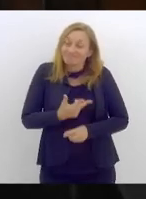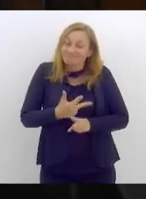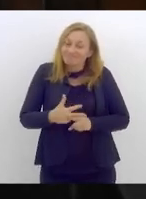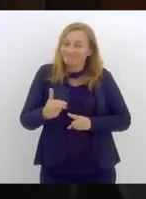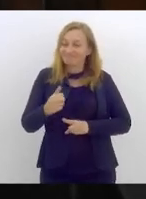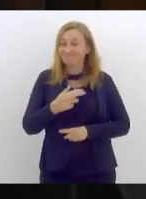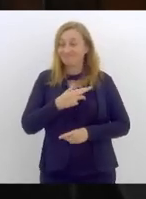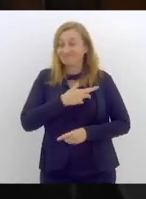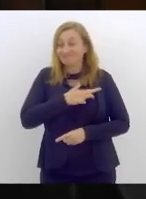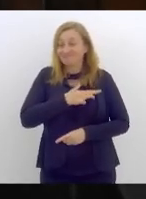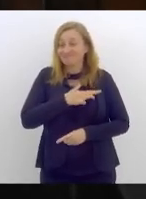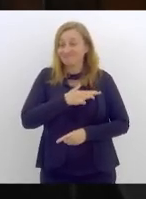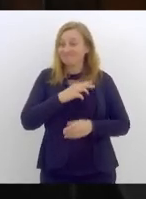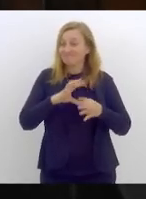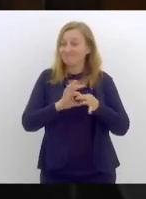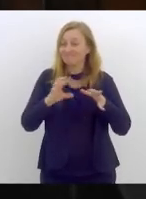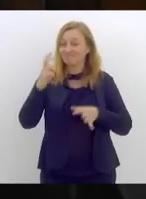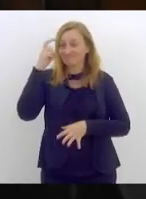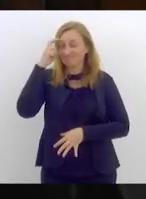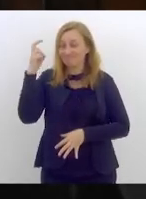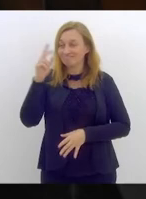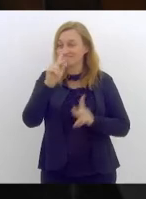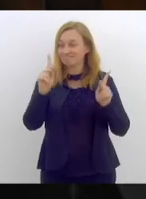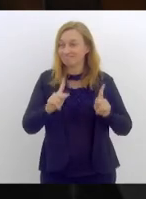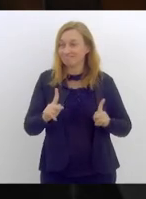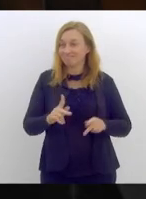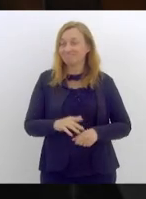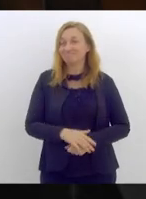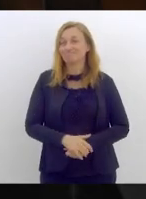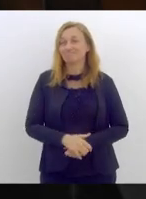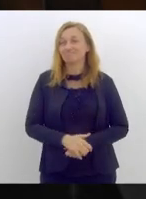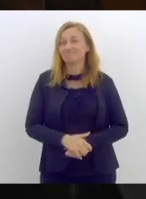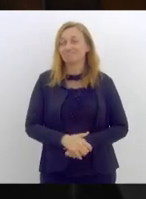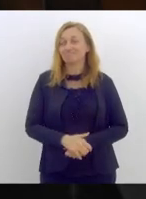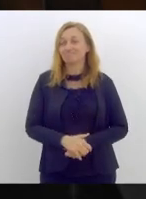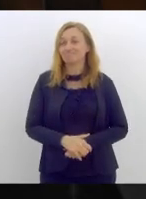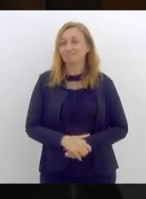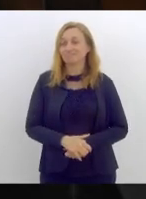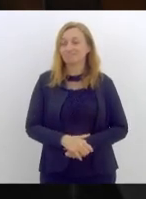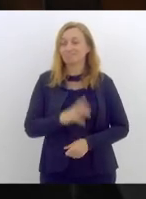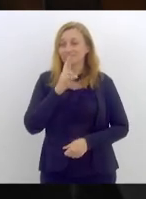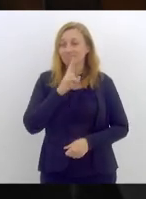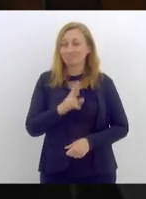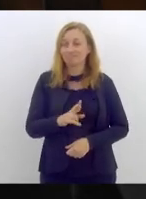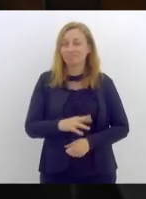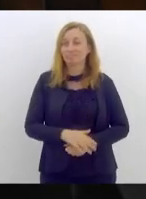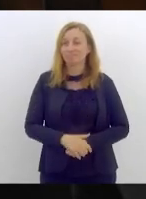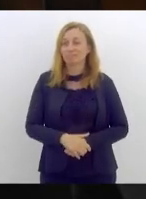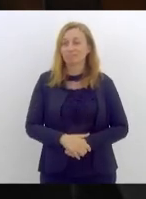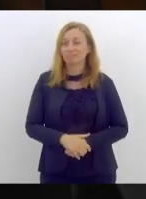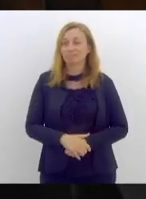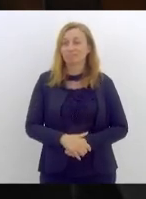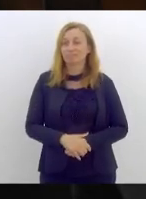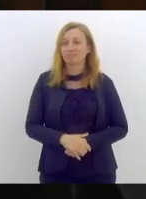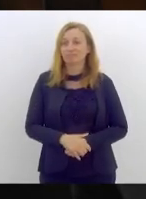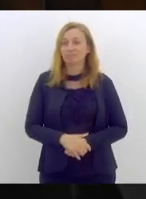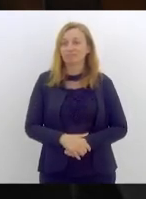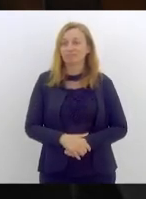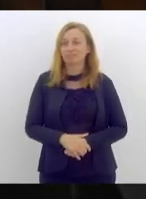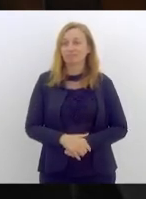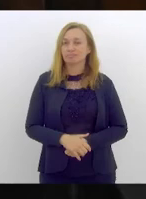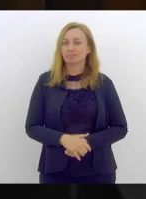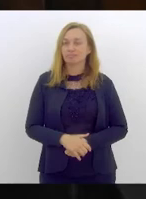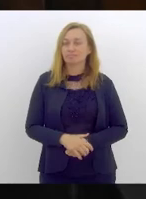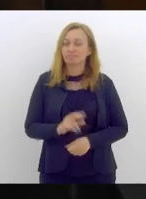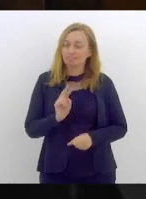democracia o estado de direito à cultura de paz como tem afirmado aqui esse resultado será salvo aguardado